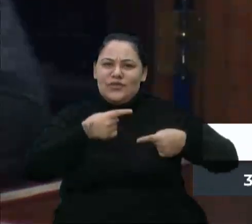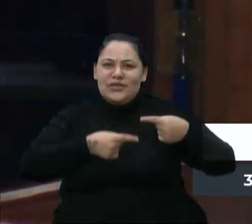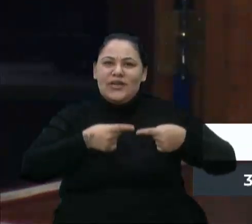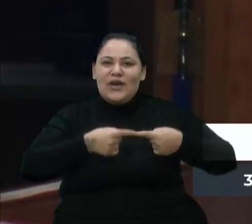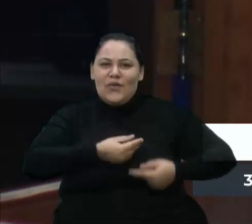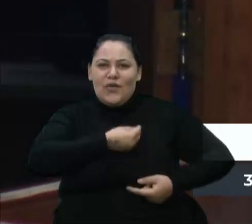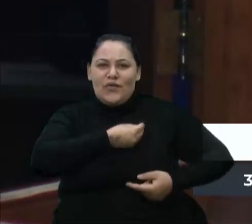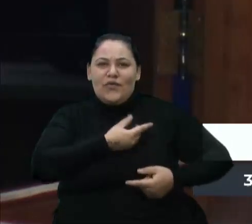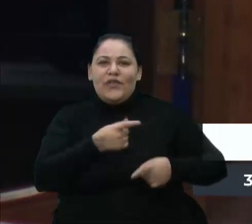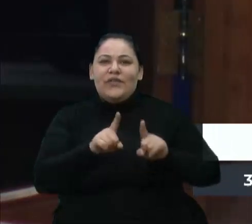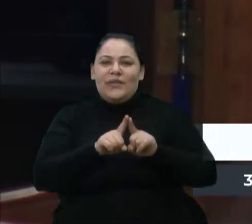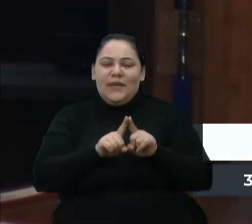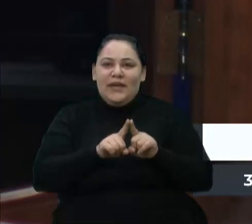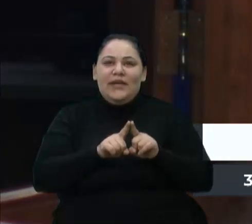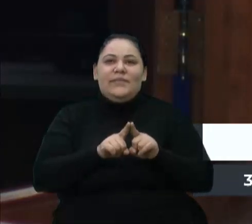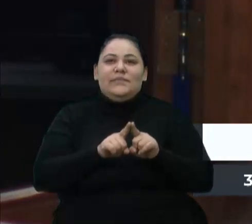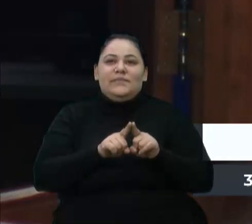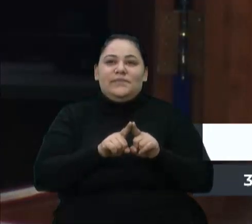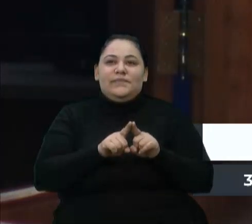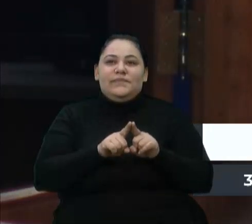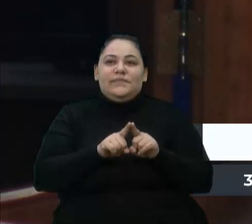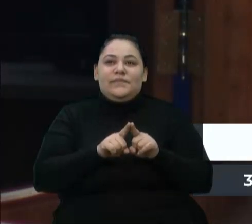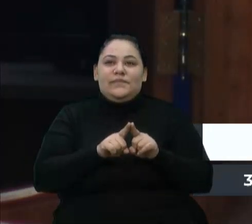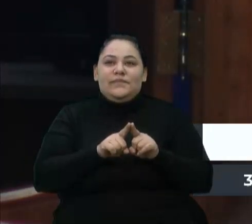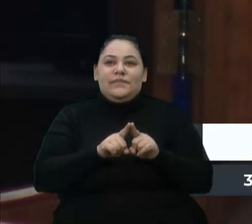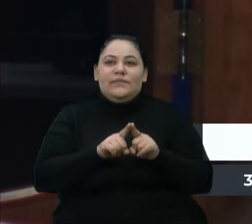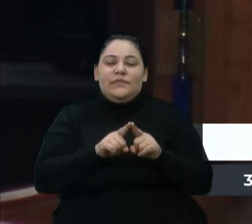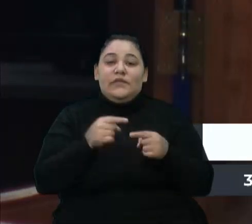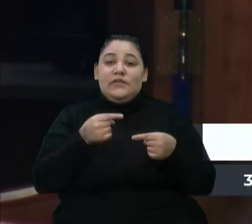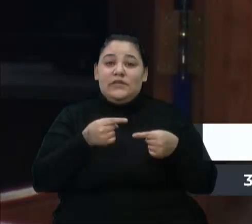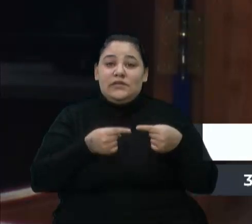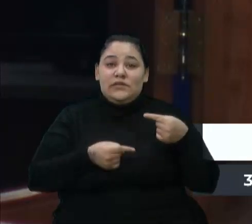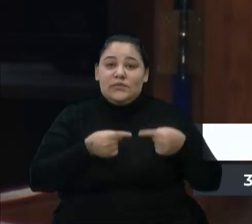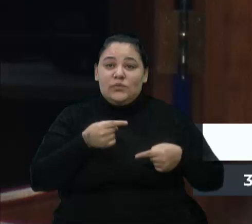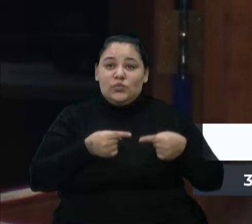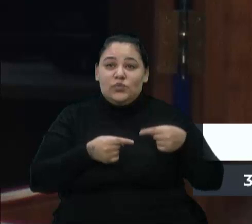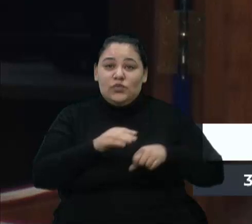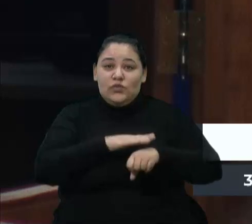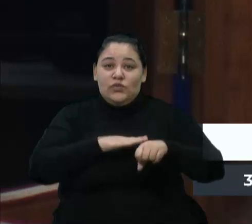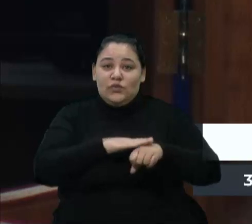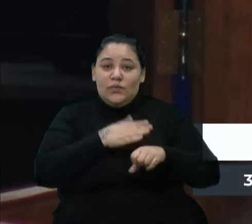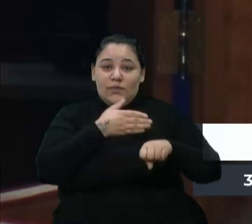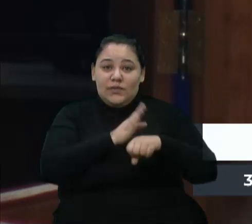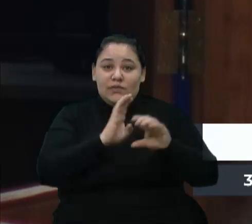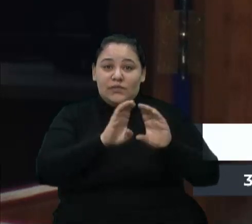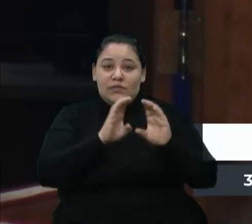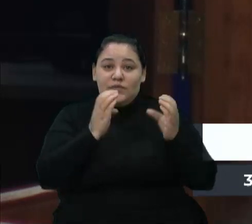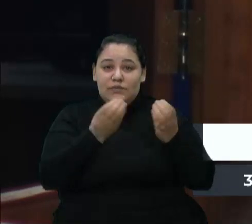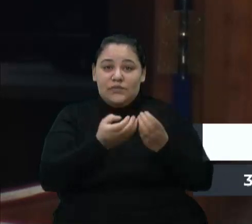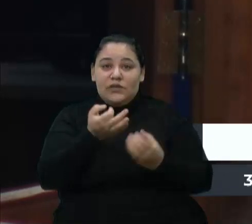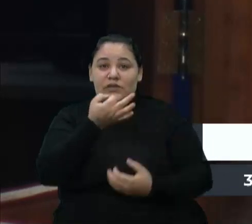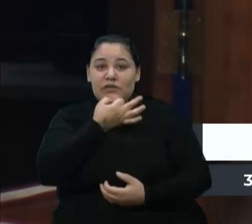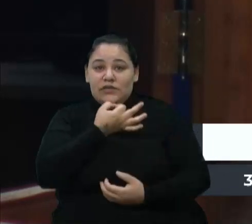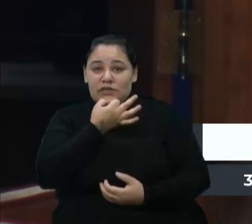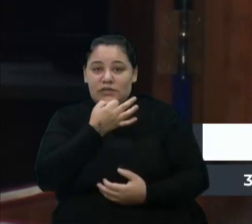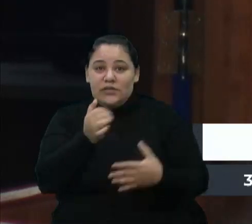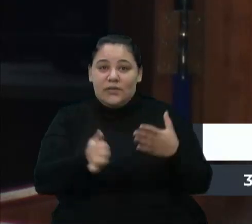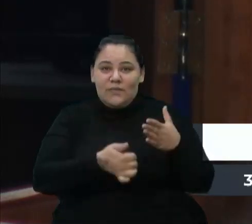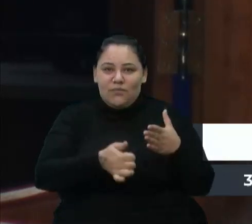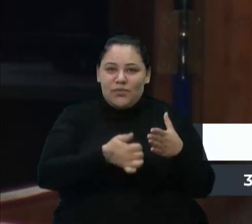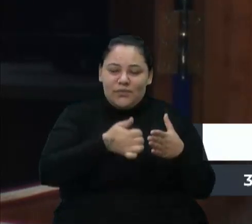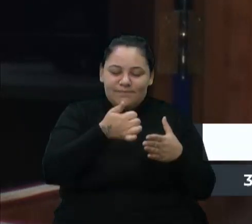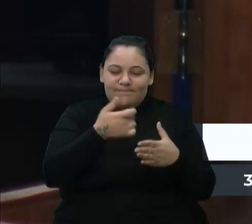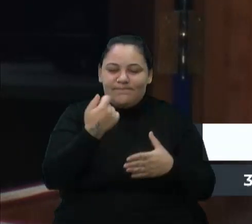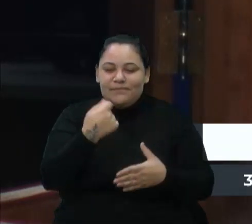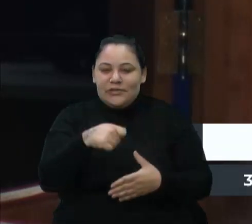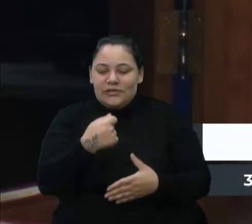ar e no debate envolveu a comunidade caxiense nessas melhorias.